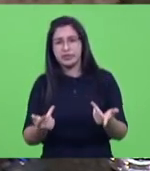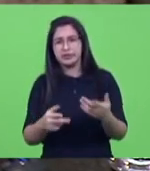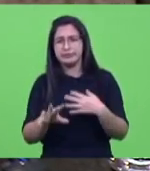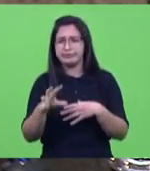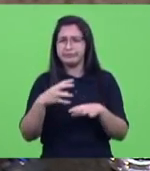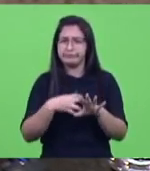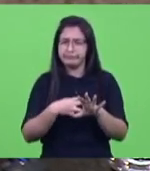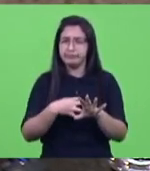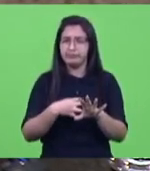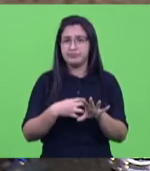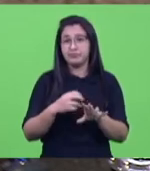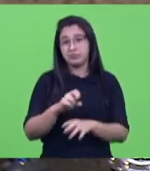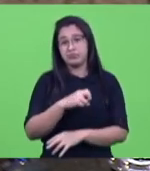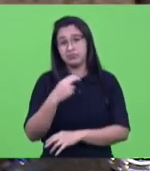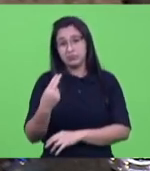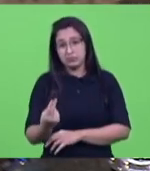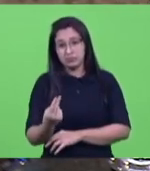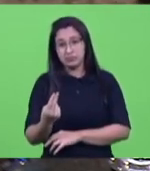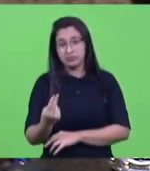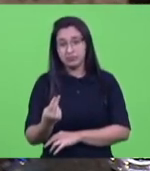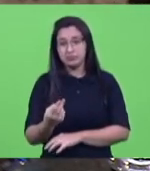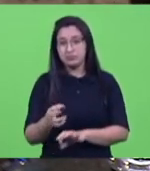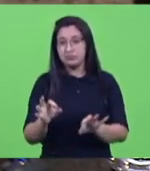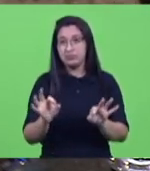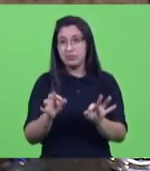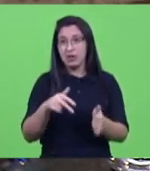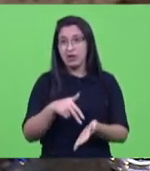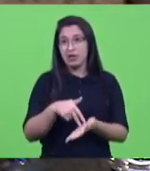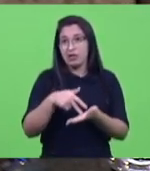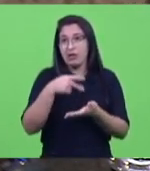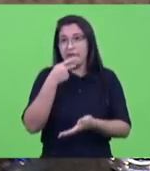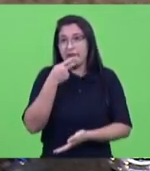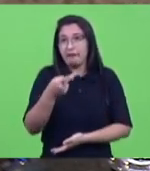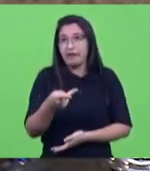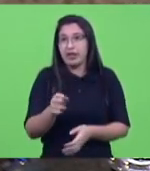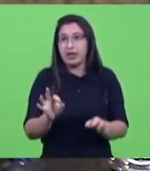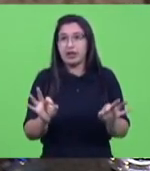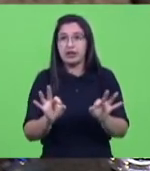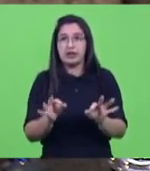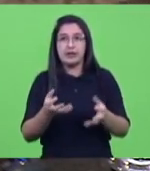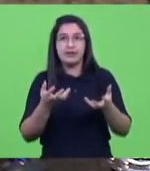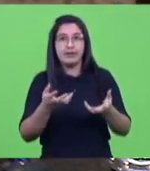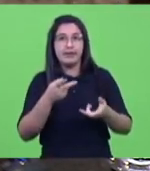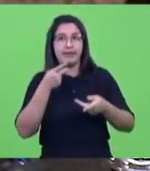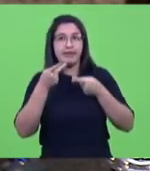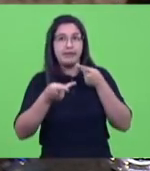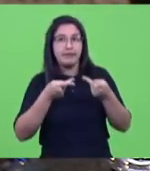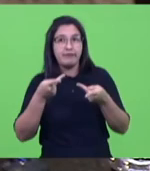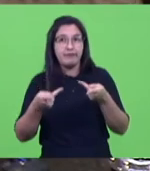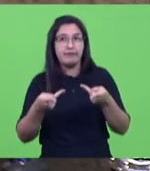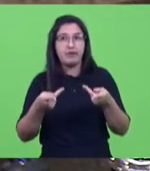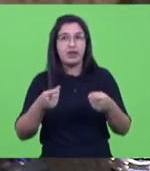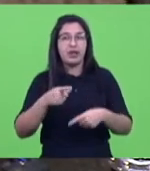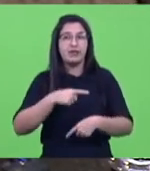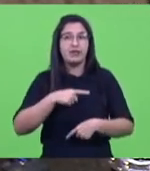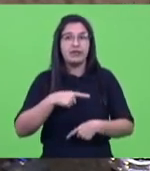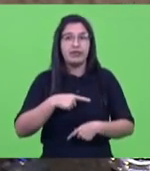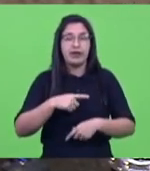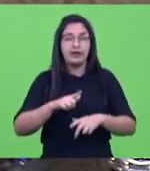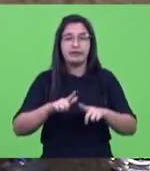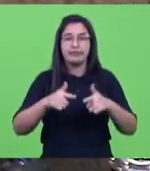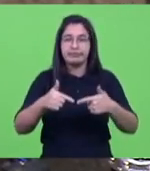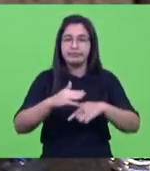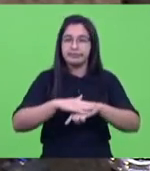então não se manifeste, mas quando se manifestar, então quer se manifestar. Tem coisas e ações ainda